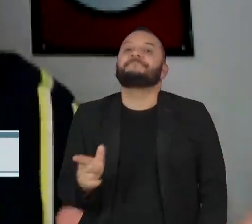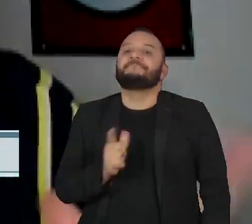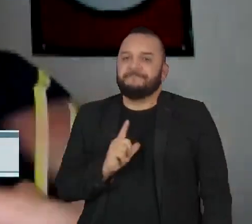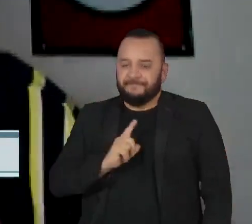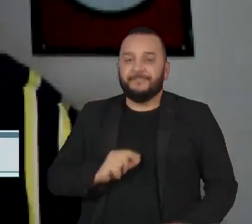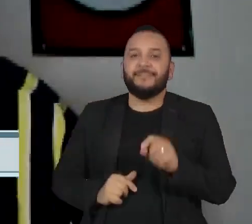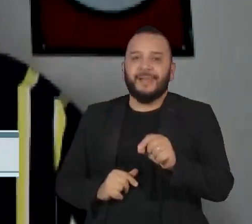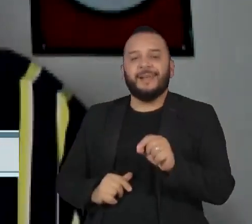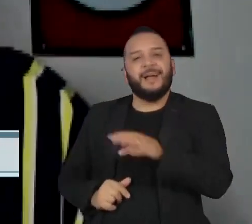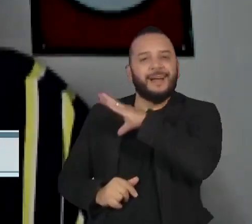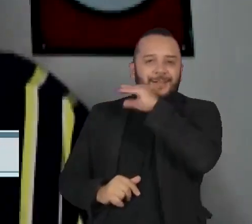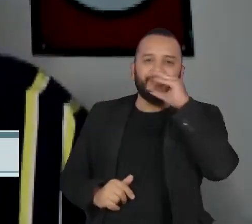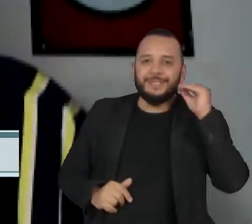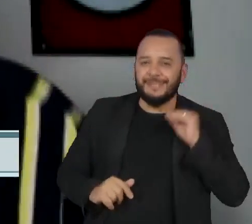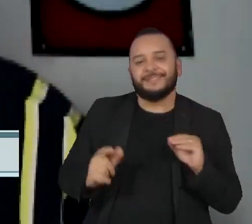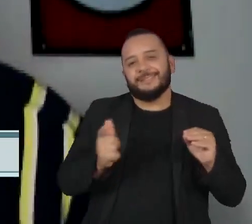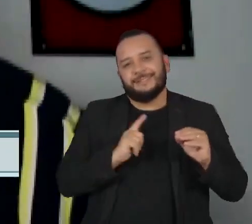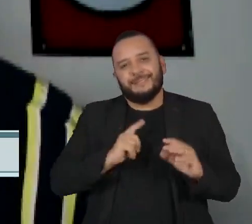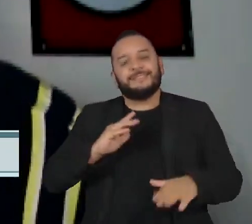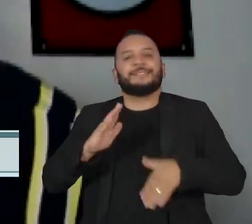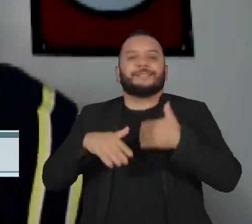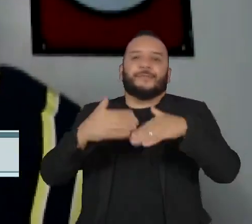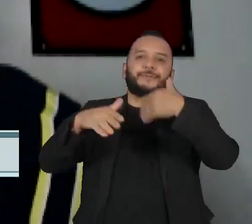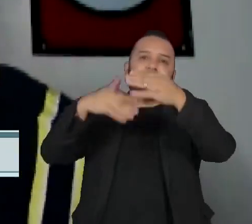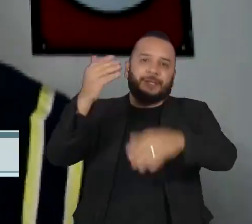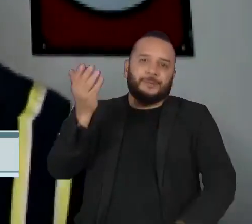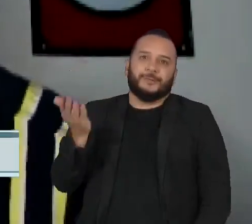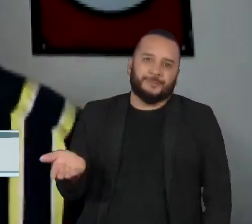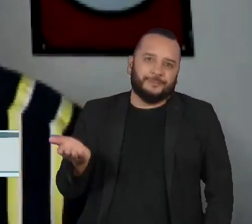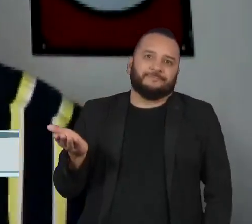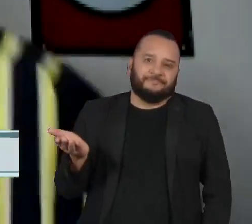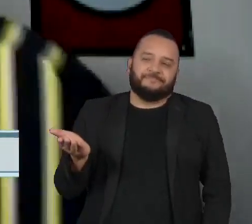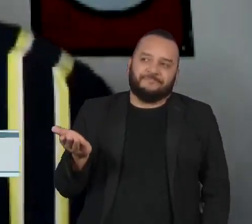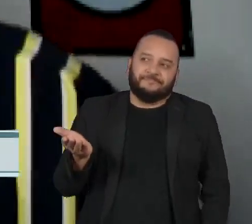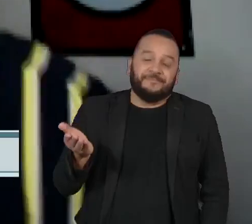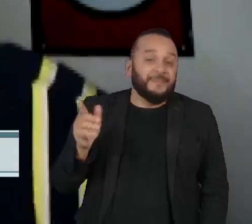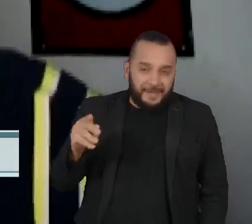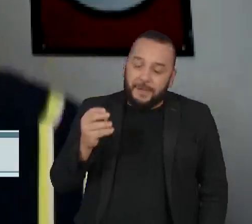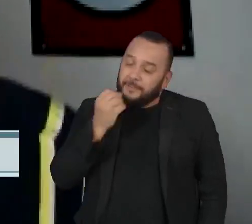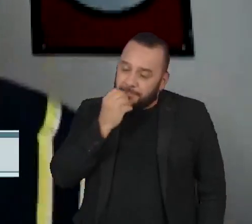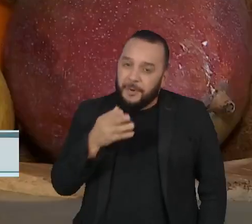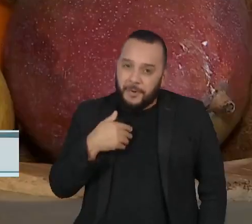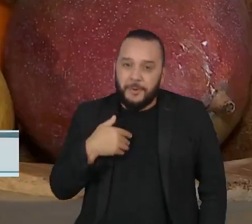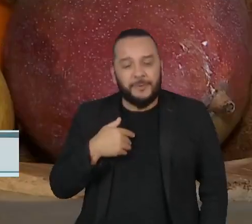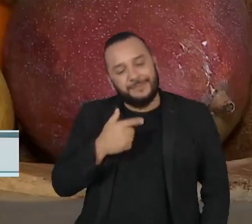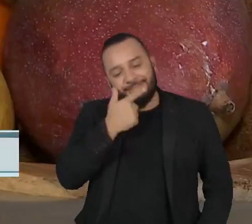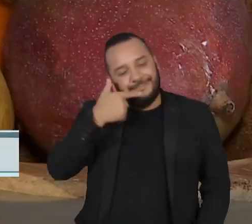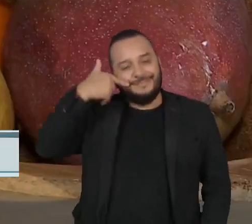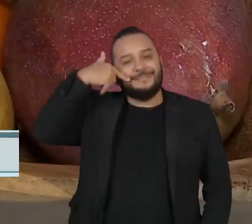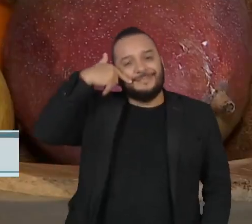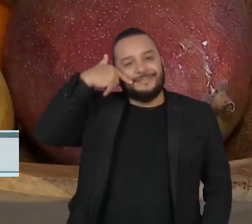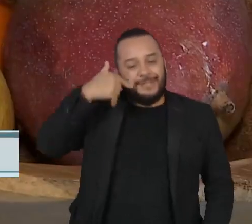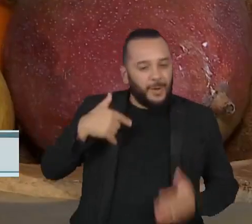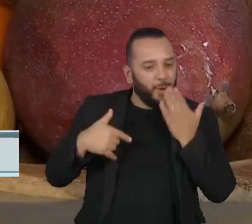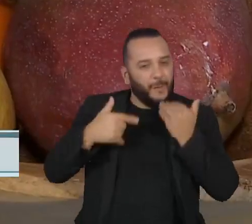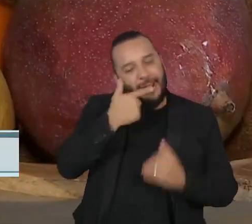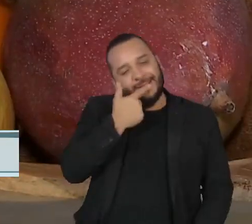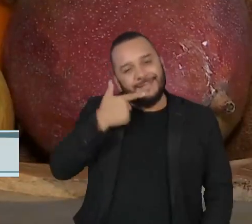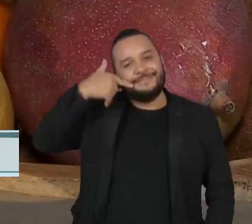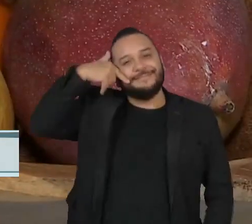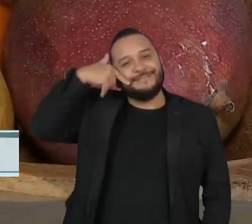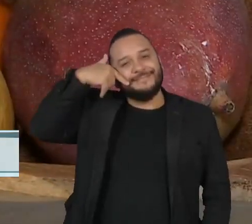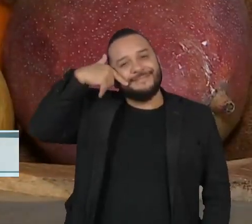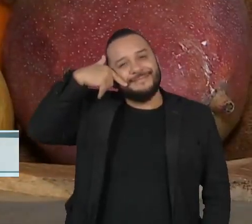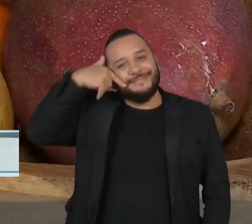intenso desenvolvimento faz todo sentido que a gente tenha uma sensação gostosa de bom humor e uma boa nutrição significa